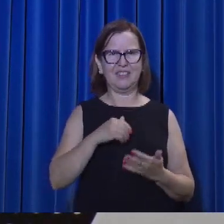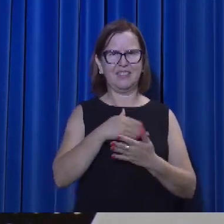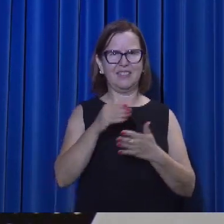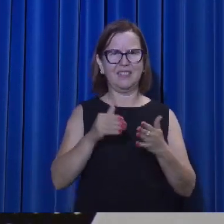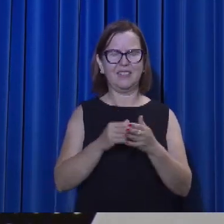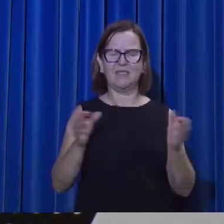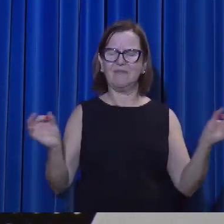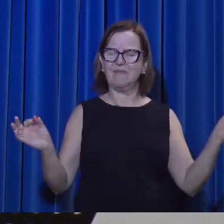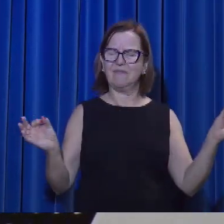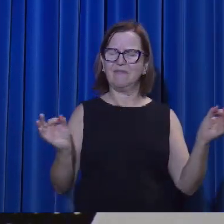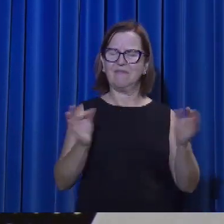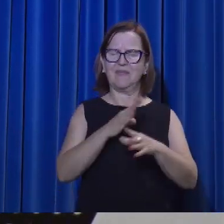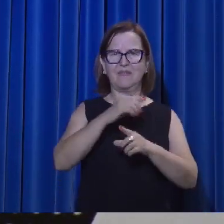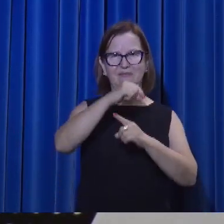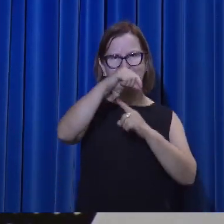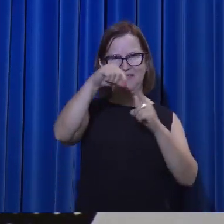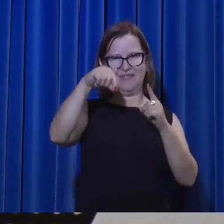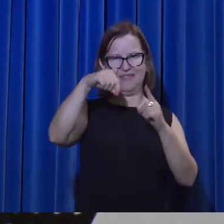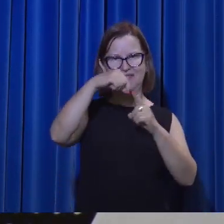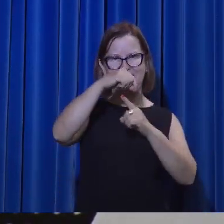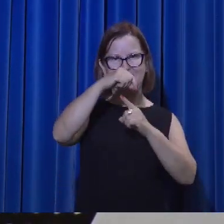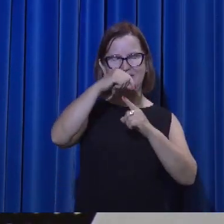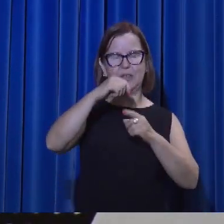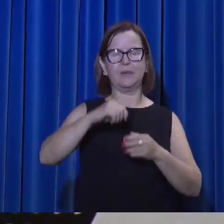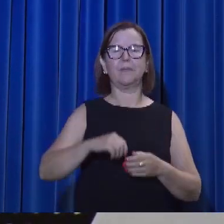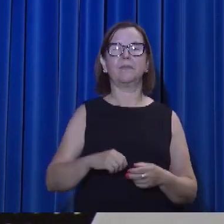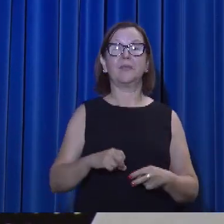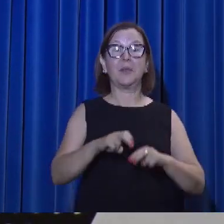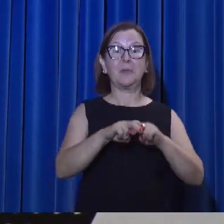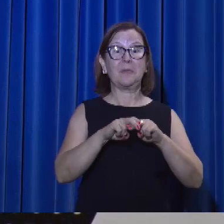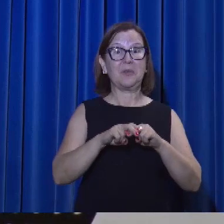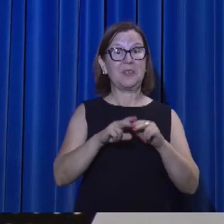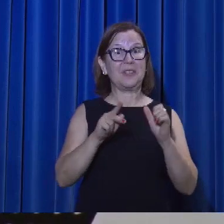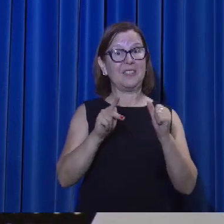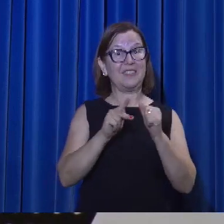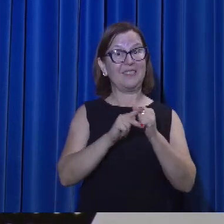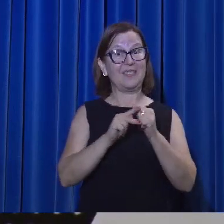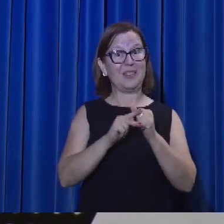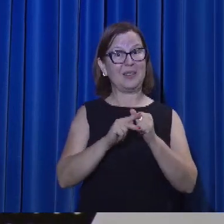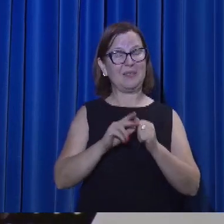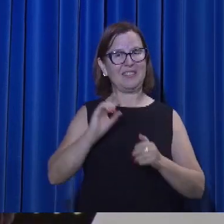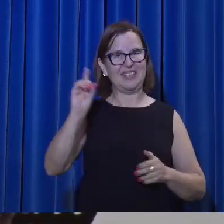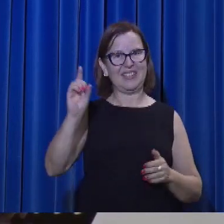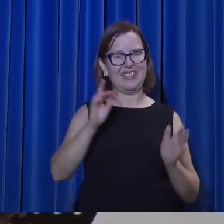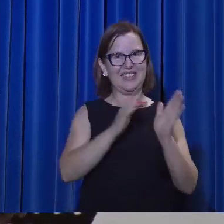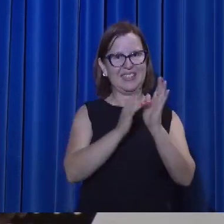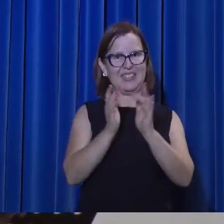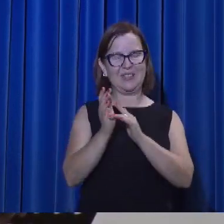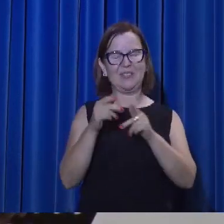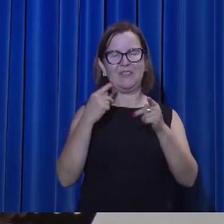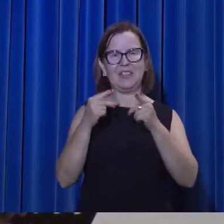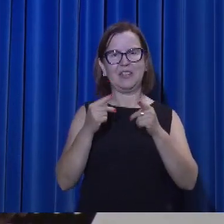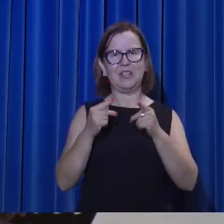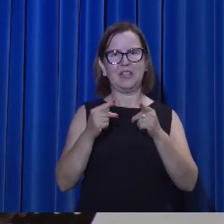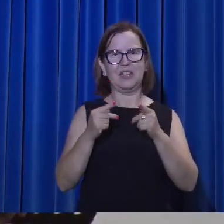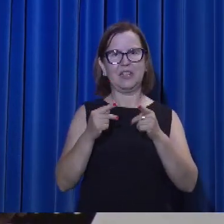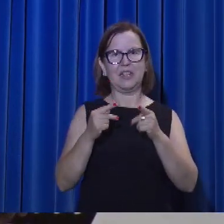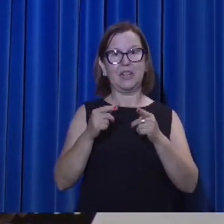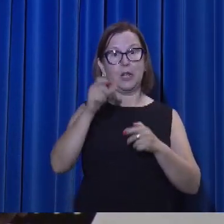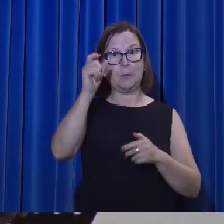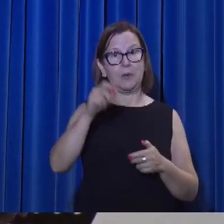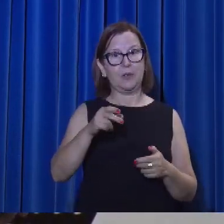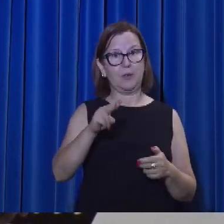da divindade. Então, por isso que Ele é o Verbo de Deus. Por isso que Jesus fala assim, quem me vê a mim, vê o